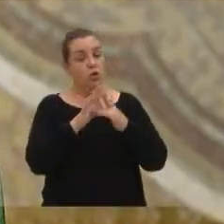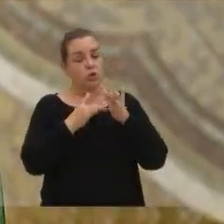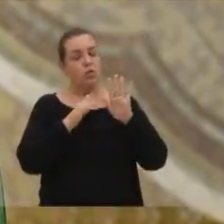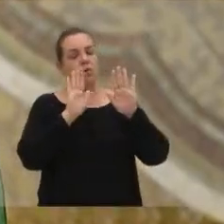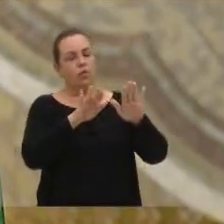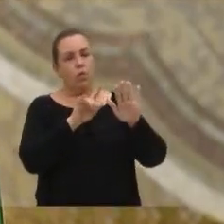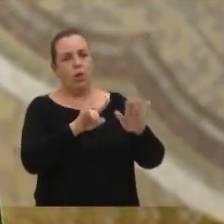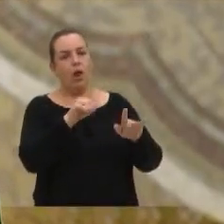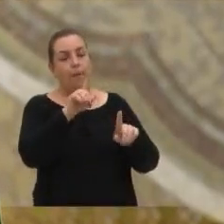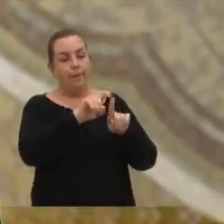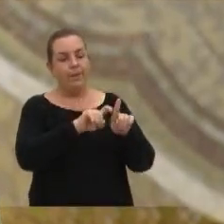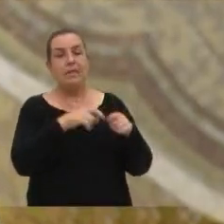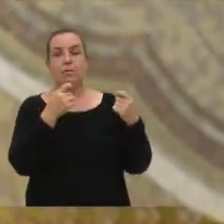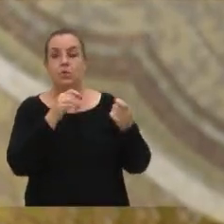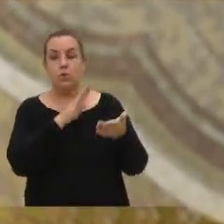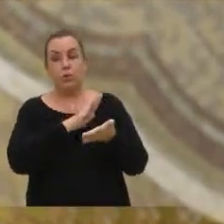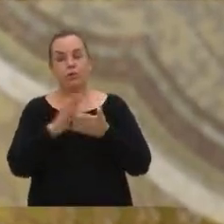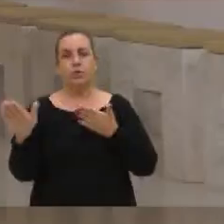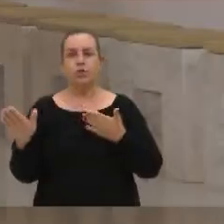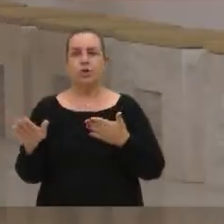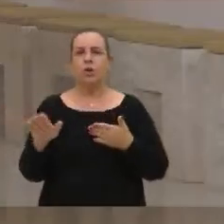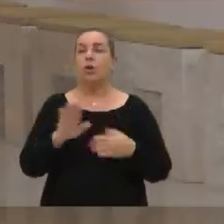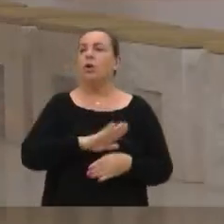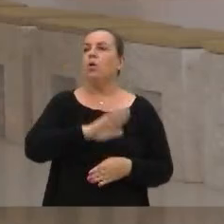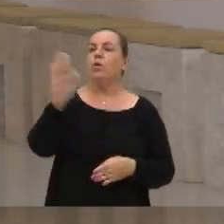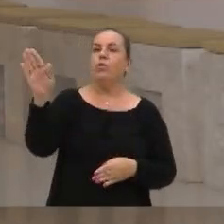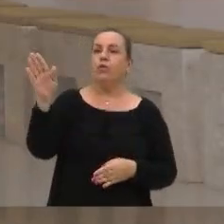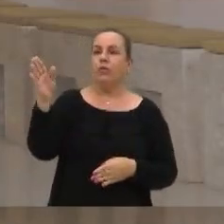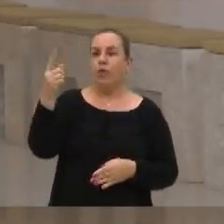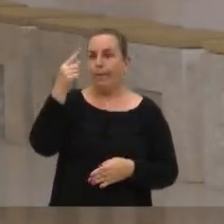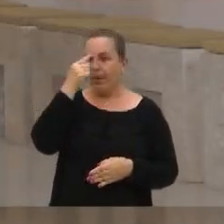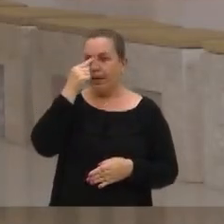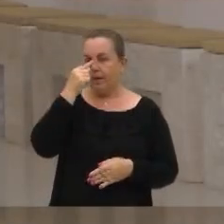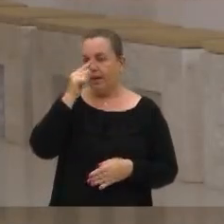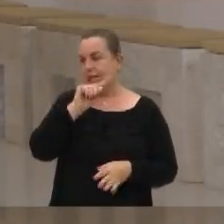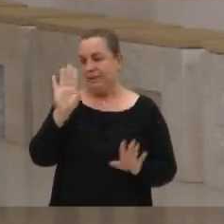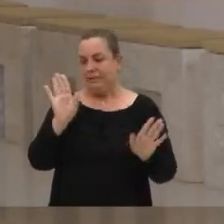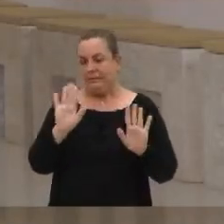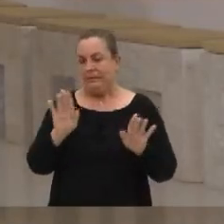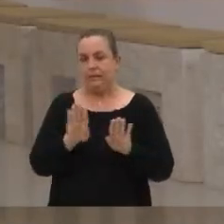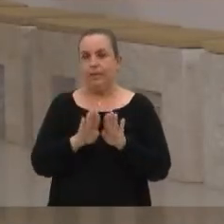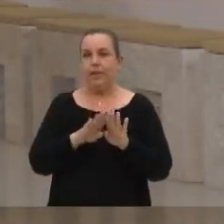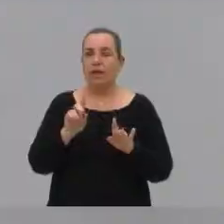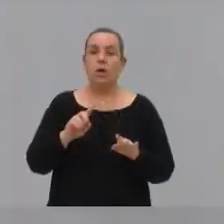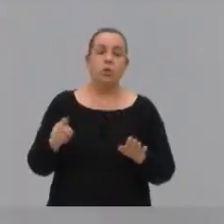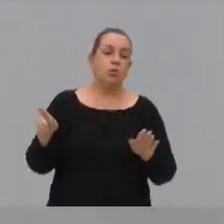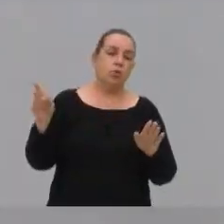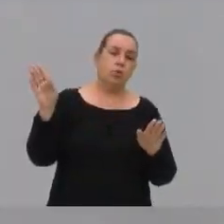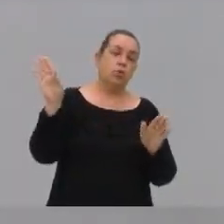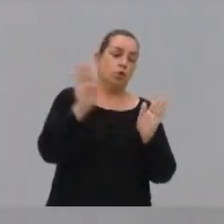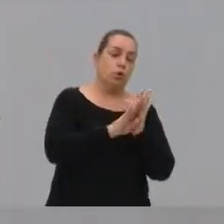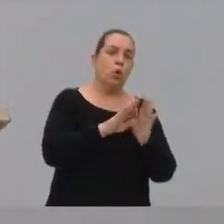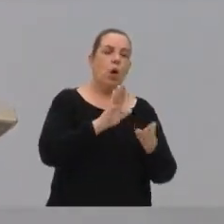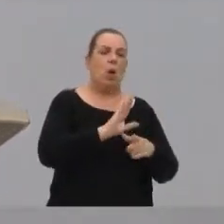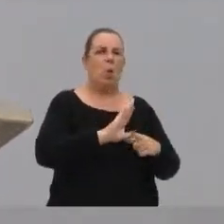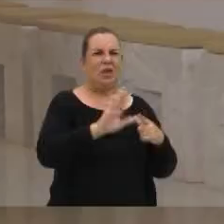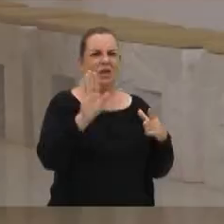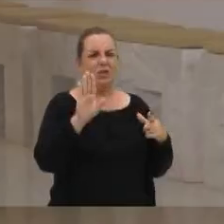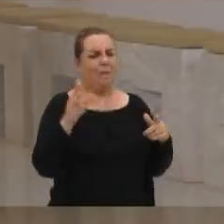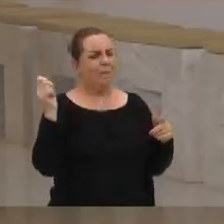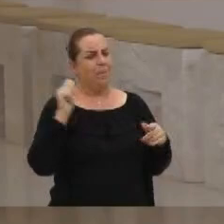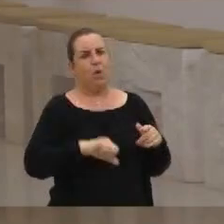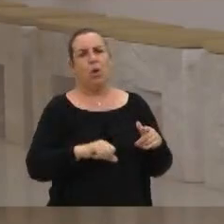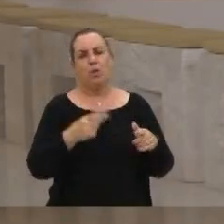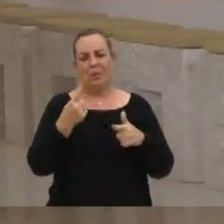que fugir. Acabou indo para a Grécia, não foi bem sucedido. Chegou em Corinto, piorou,